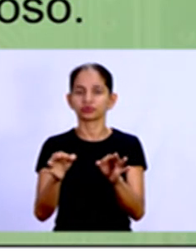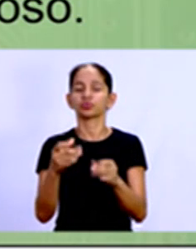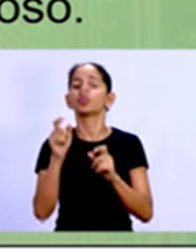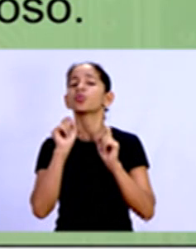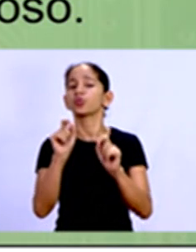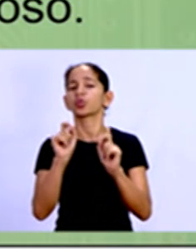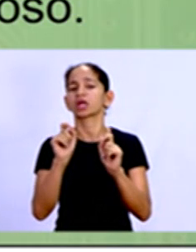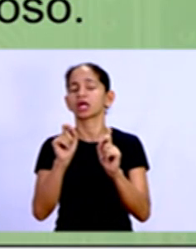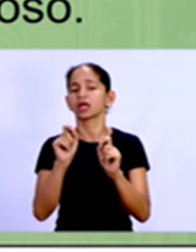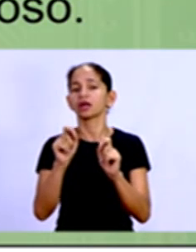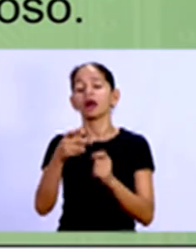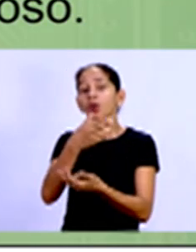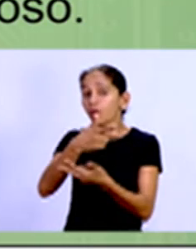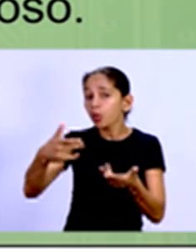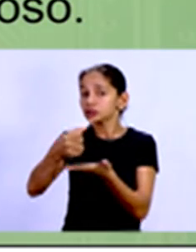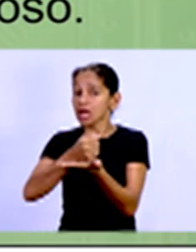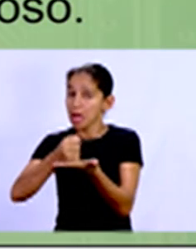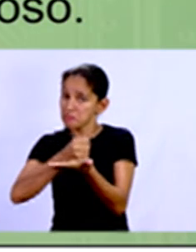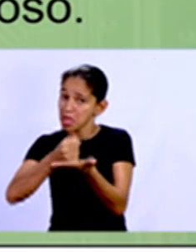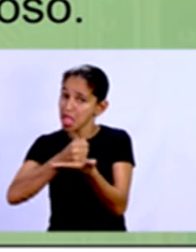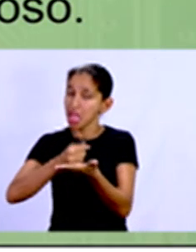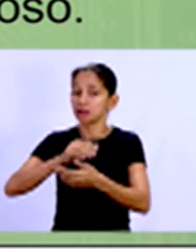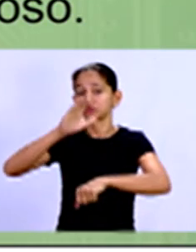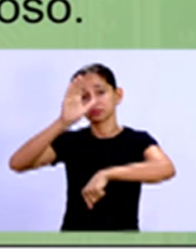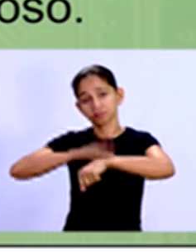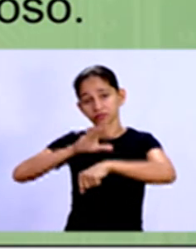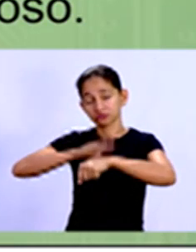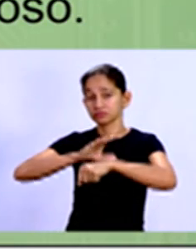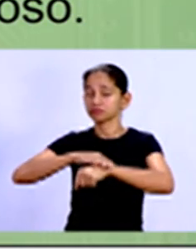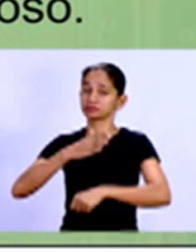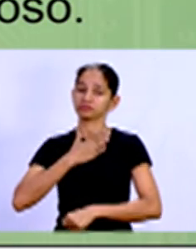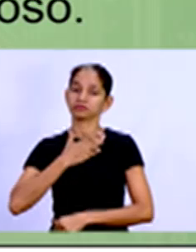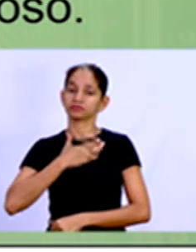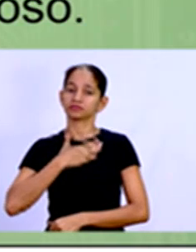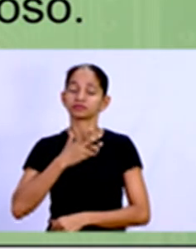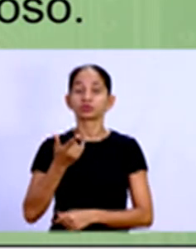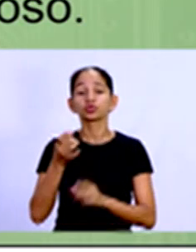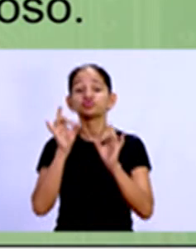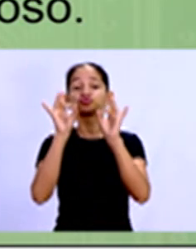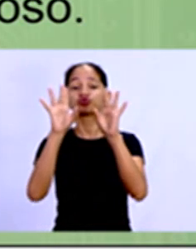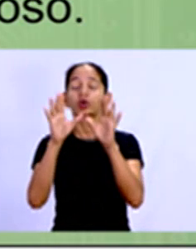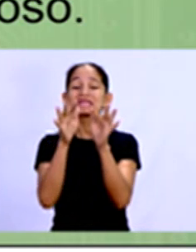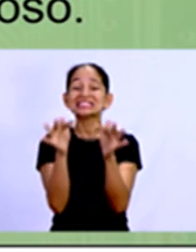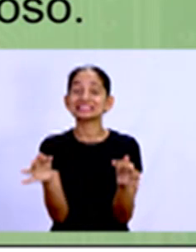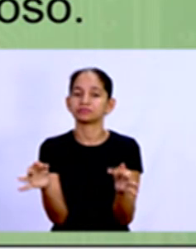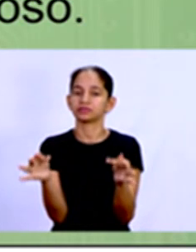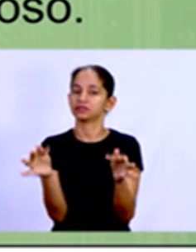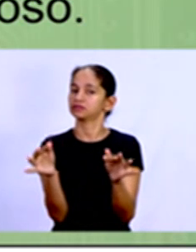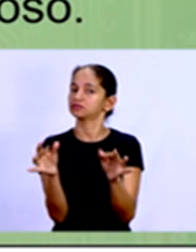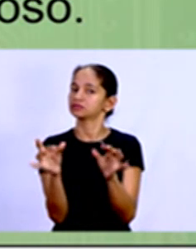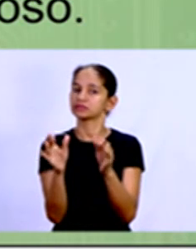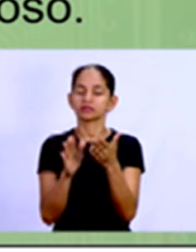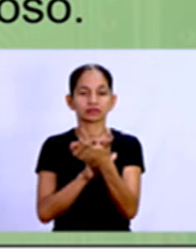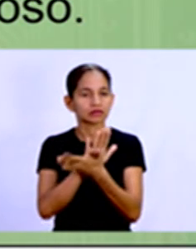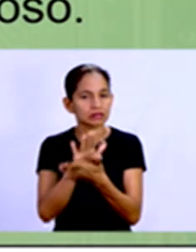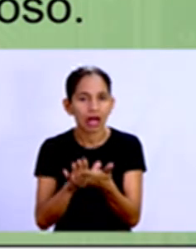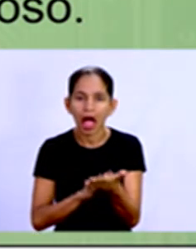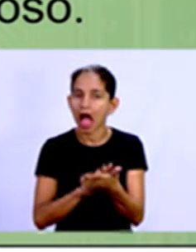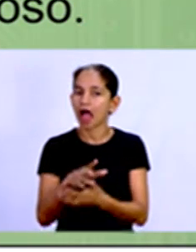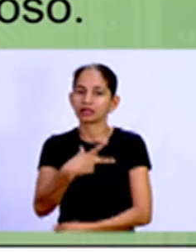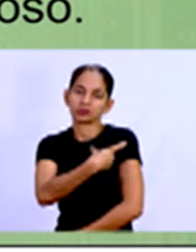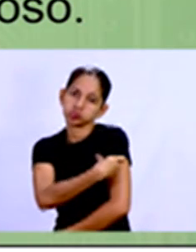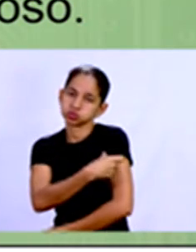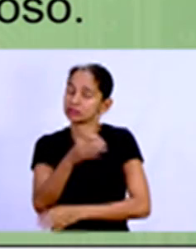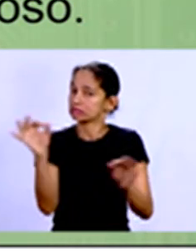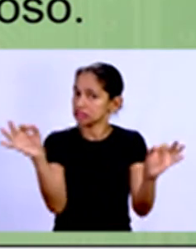de medicamentos no máximo ou nos olhos, oftálmico, ou no ouvido, ou na boca. Jamais na veia e nem